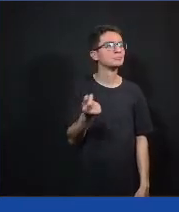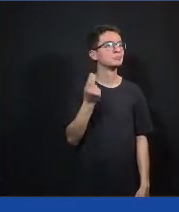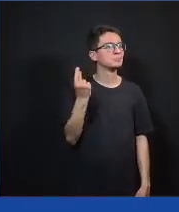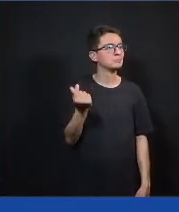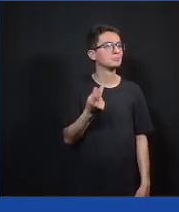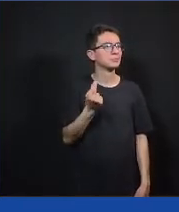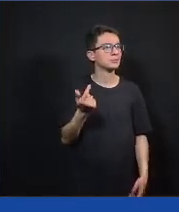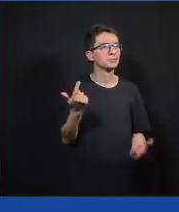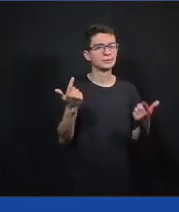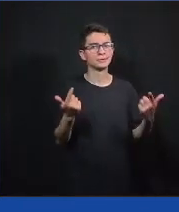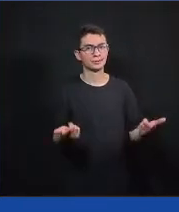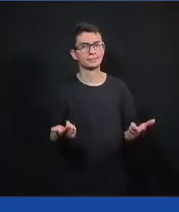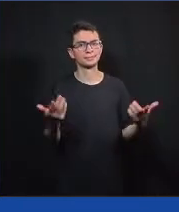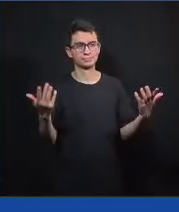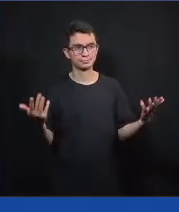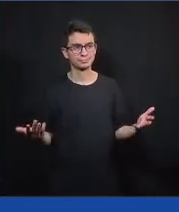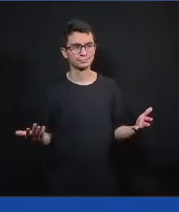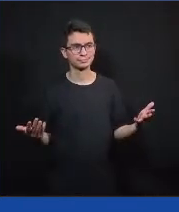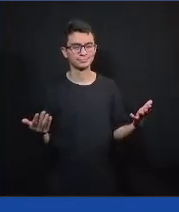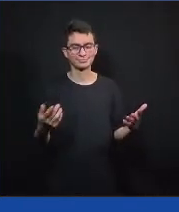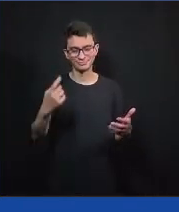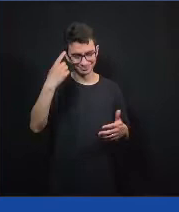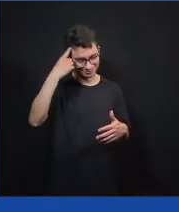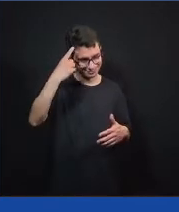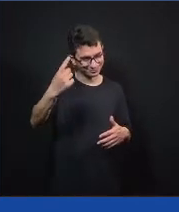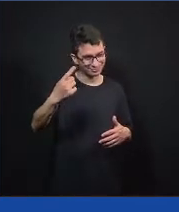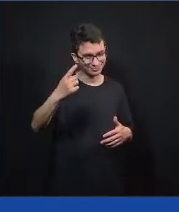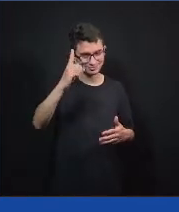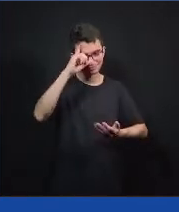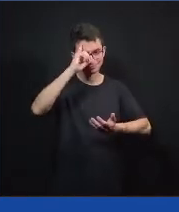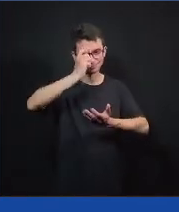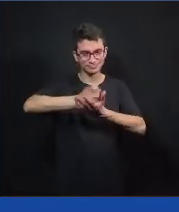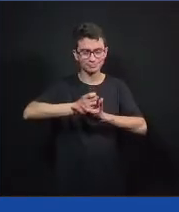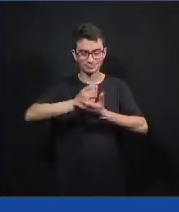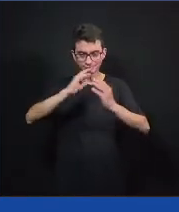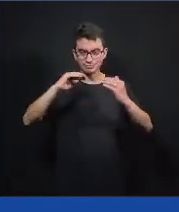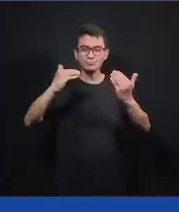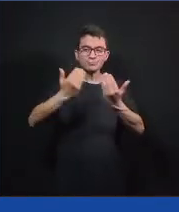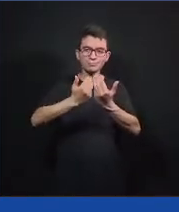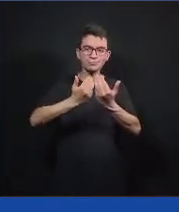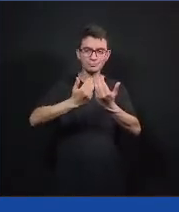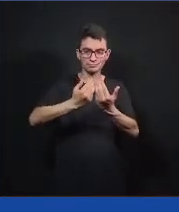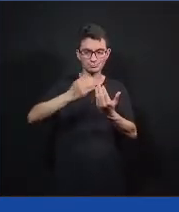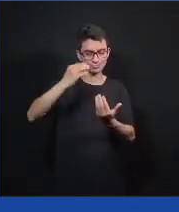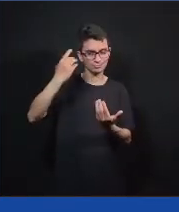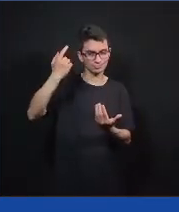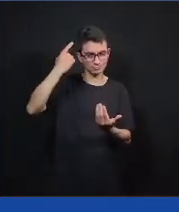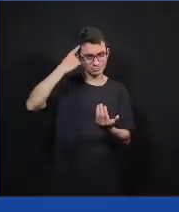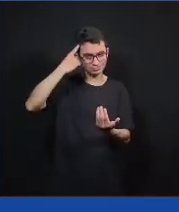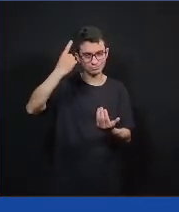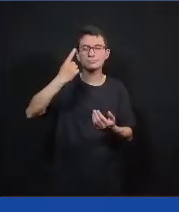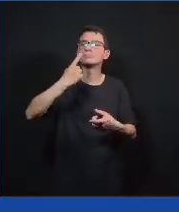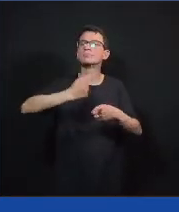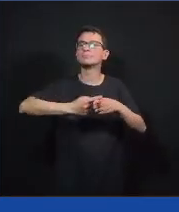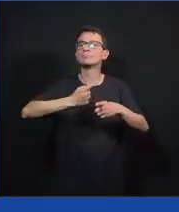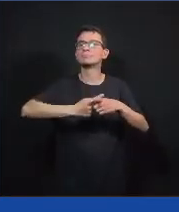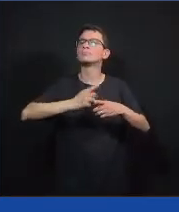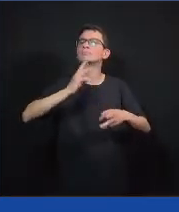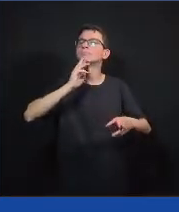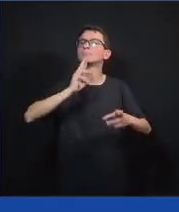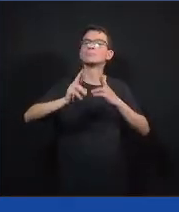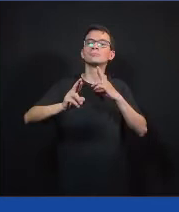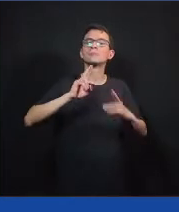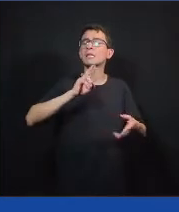são tomadas lentamente pelo Congresso, a gente pode achar, e muita gente vai dizer, que isso é resultado dos deputados que não